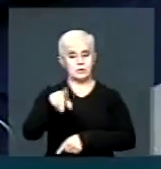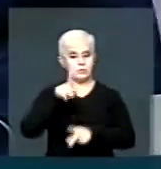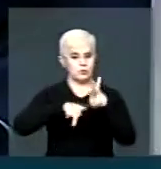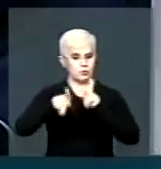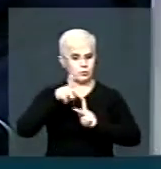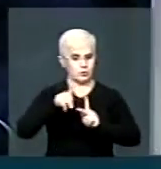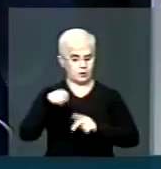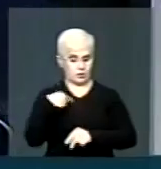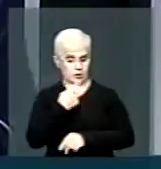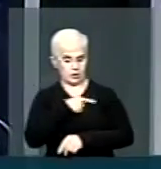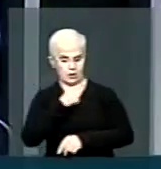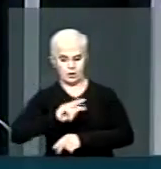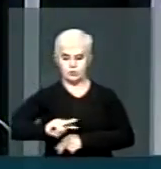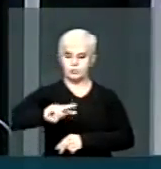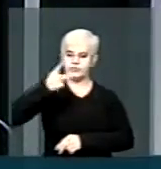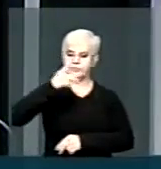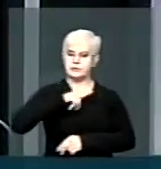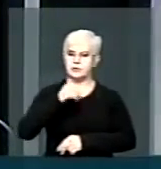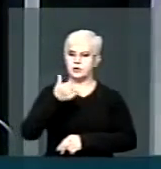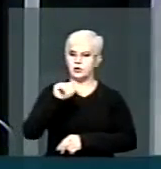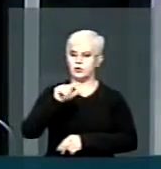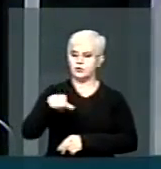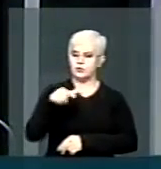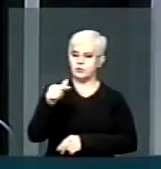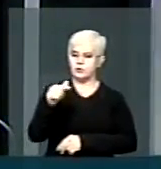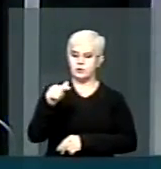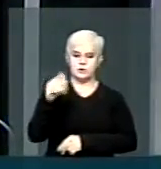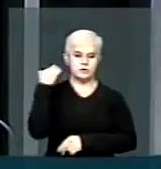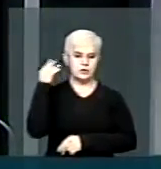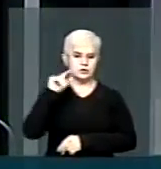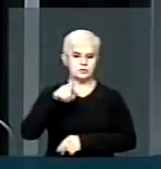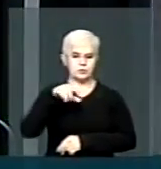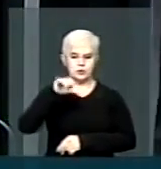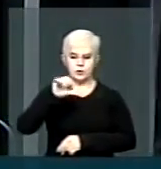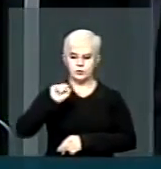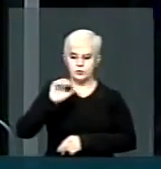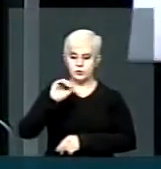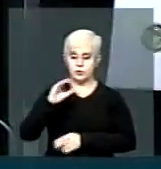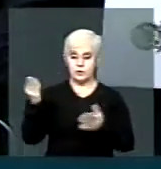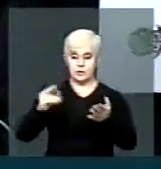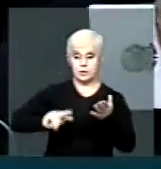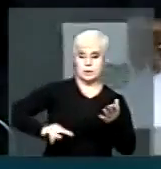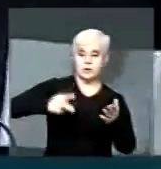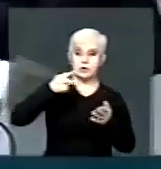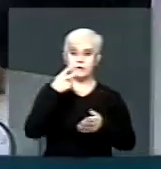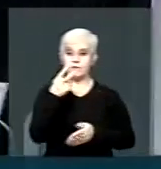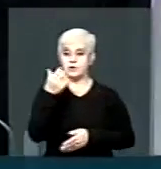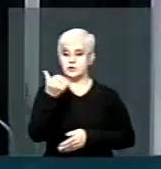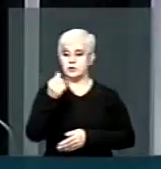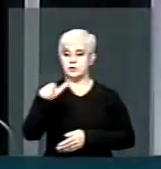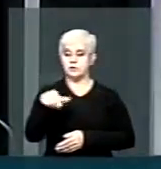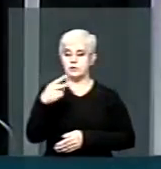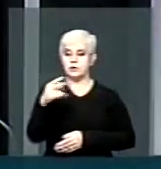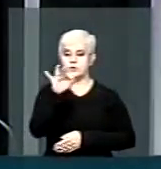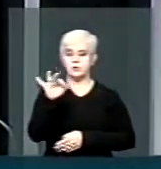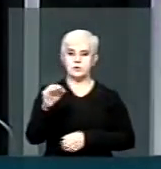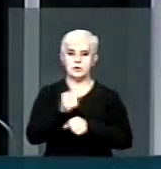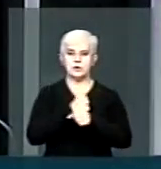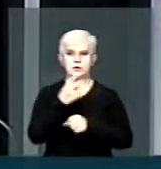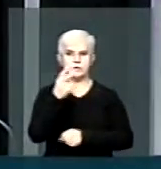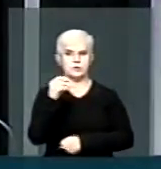Nossa taxa passou de 11,7 em 1980 para 26,2 em